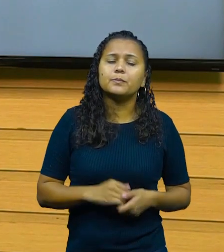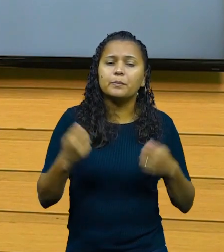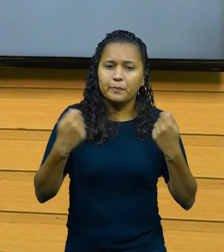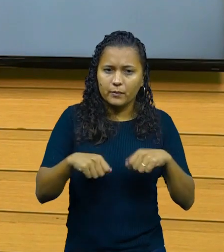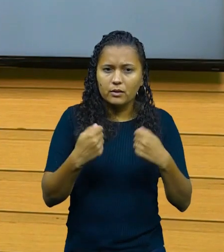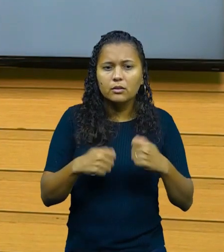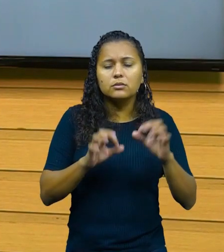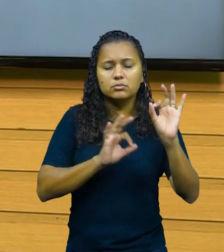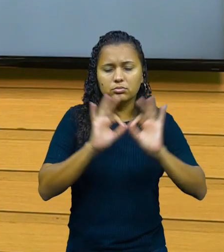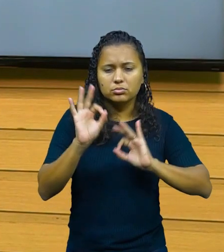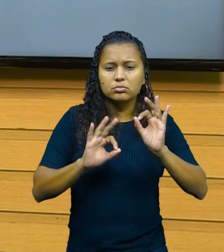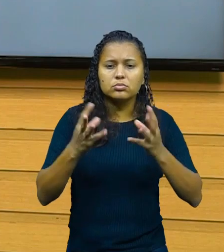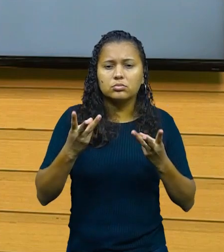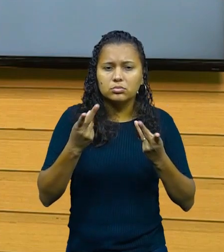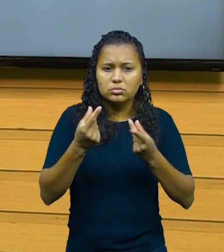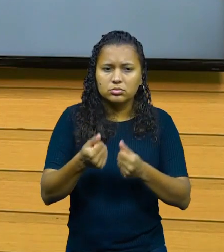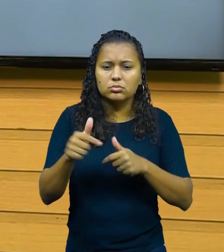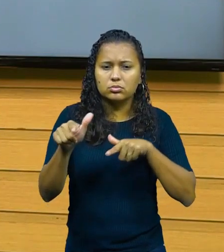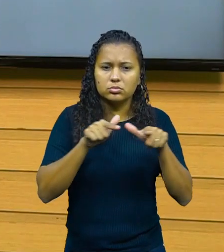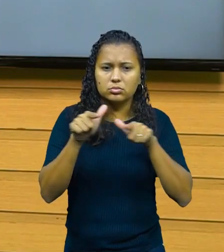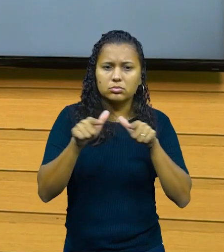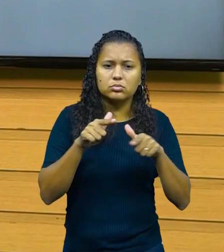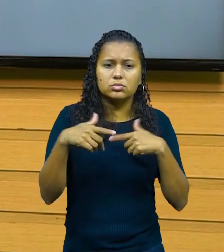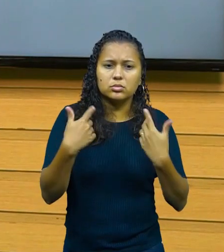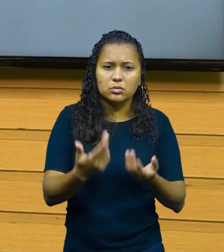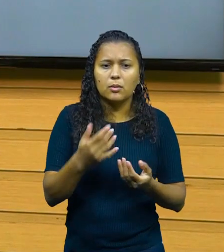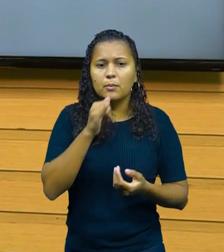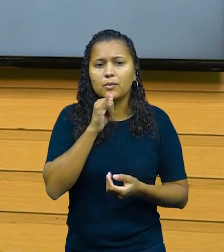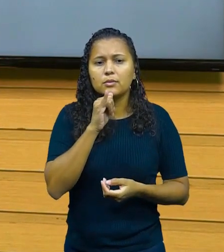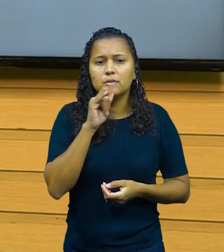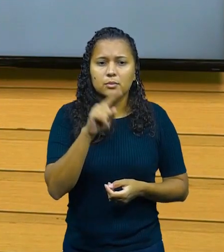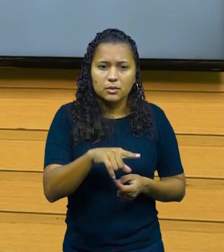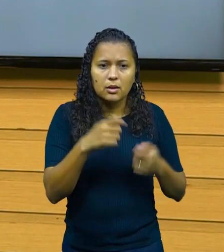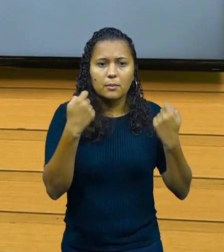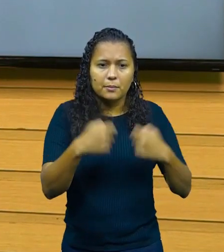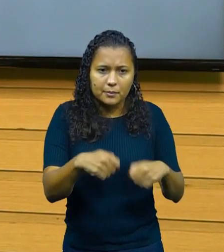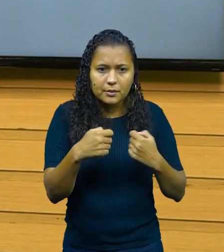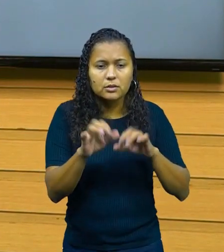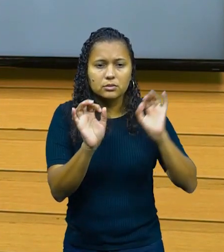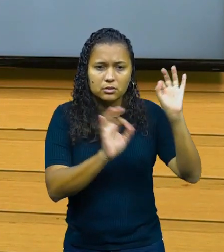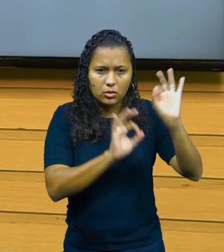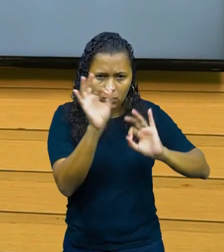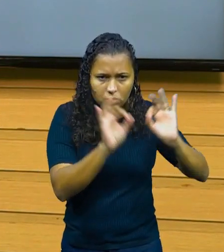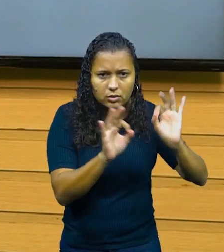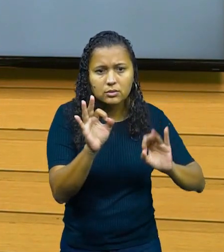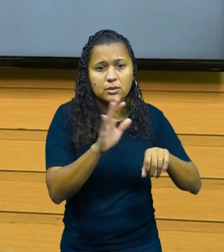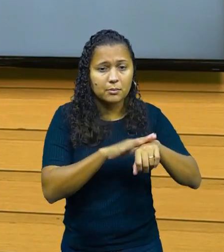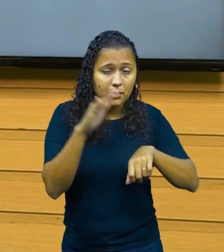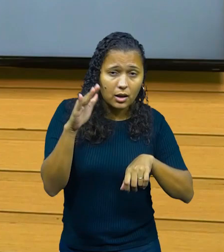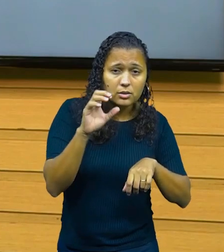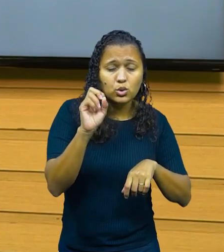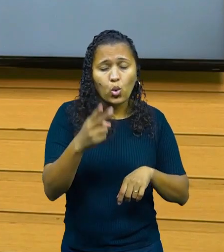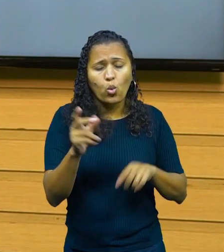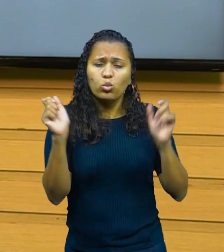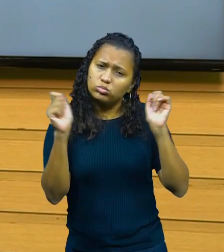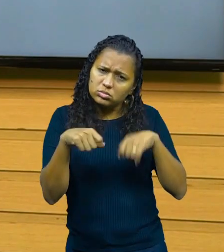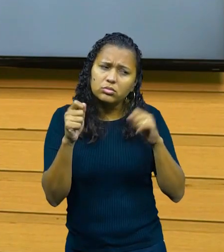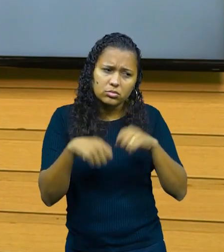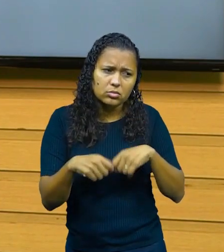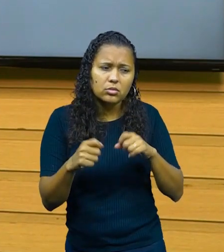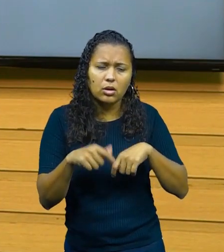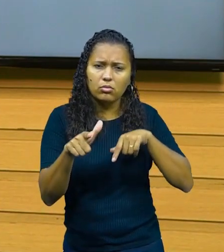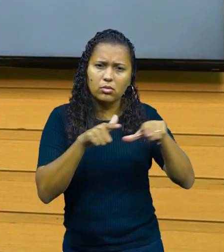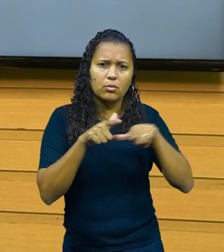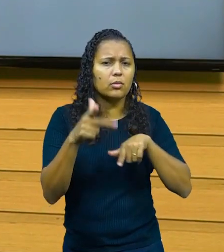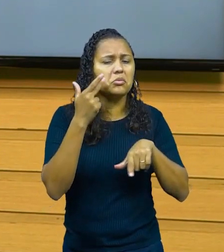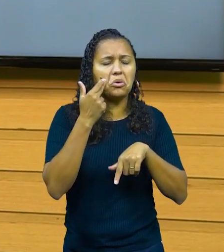ela que vai fornecer ali a qualidade de acabamento das peças. Ela que vai dizer se uma peça precisa ser finamente acabada ou se ela consegue